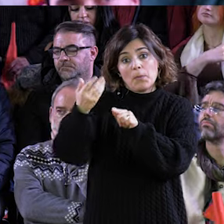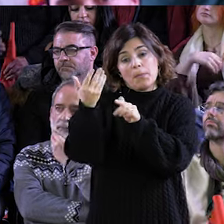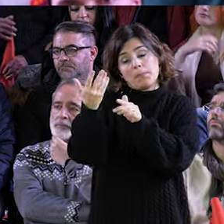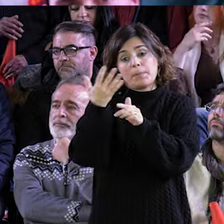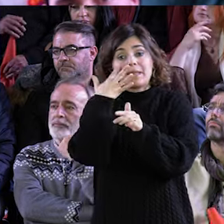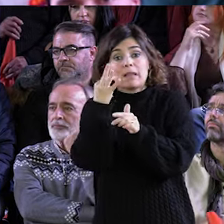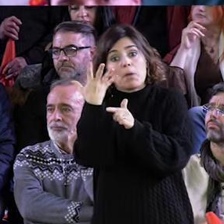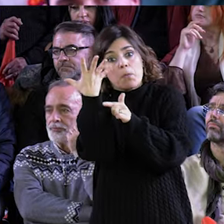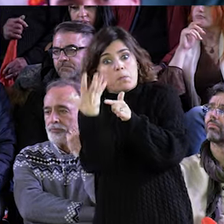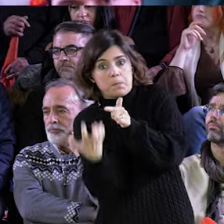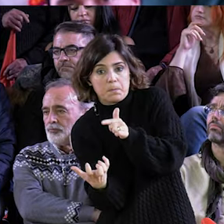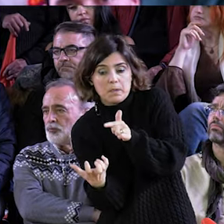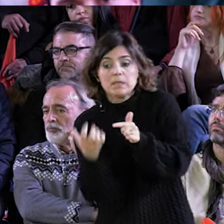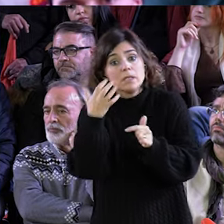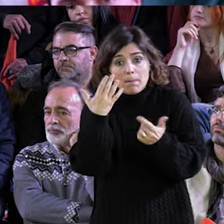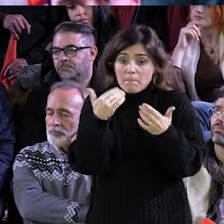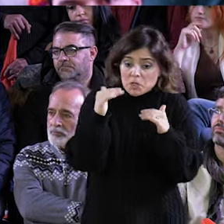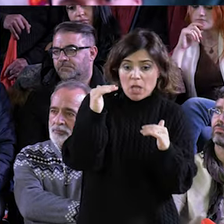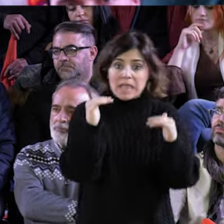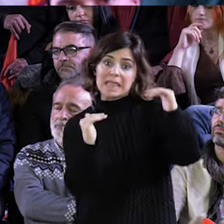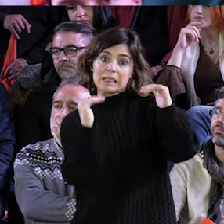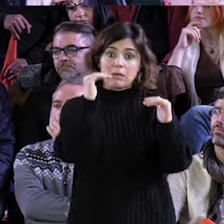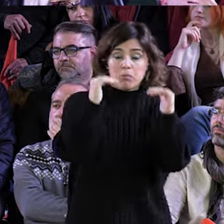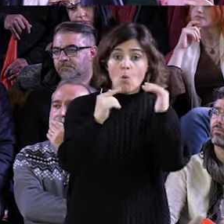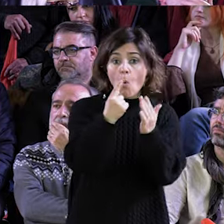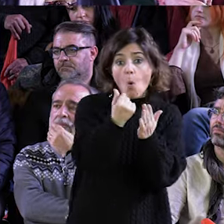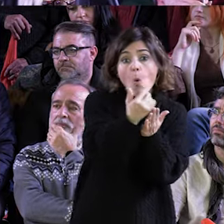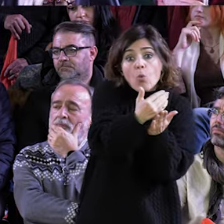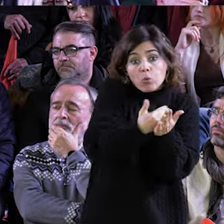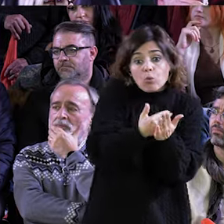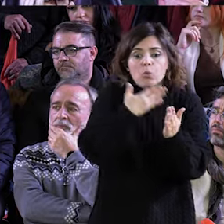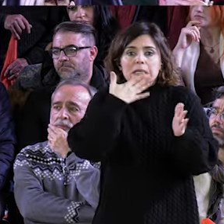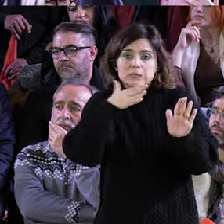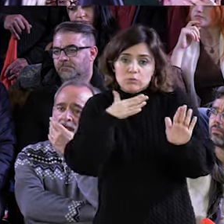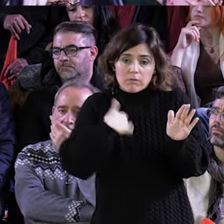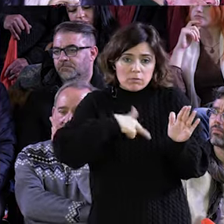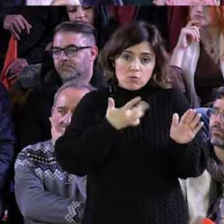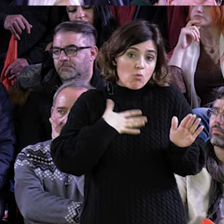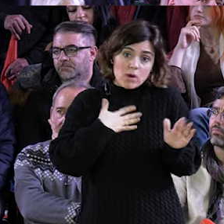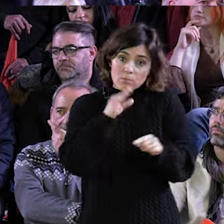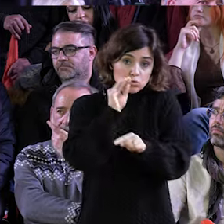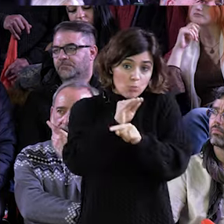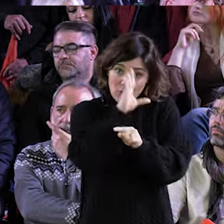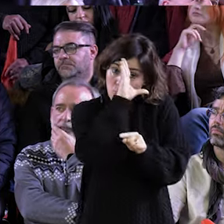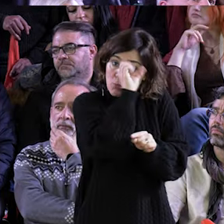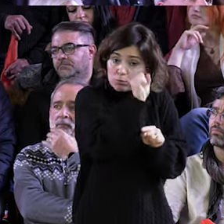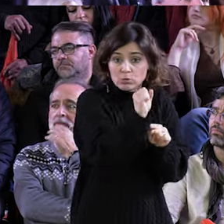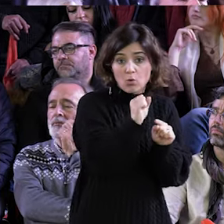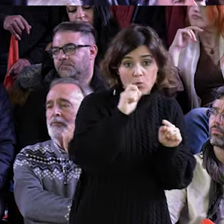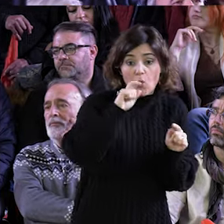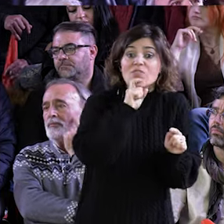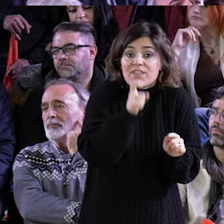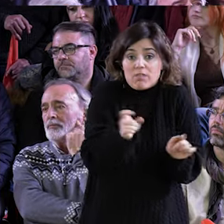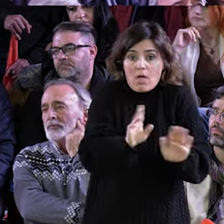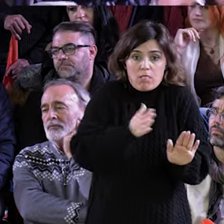e mantendo, obviamente, o seu equilíbrio e um lucro razoável, que nós não queremos um banco público com prejuízo, sabemos muito bem que isso nos sai sempre muito